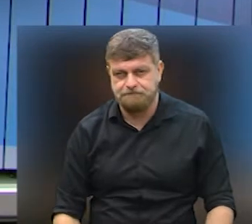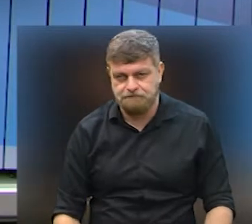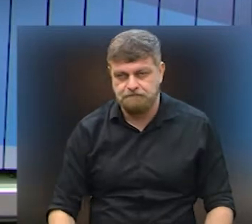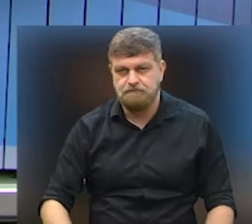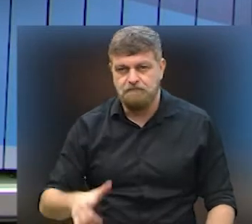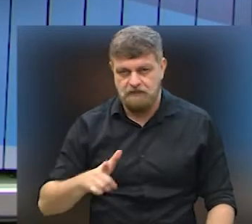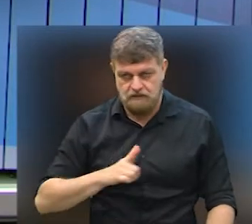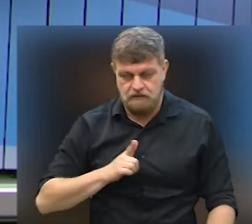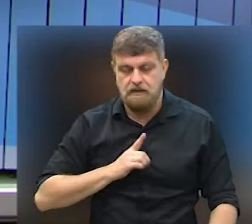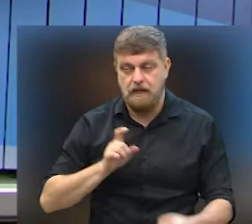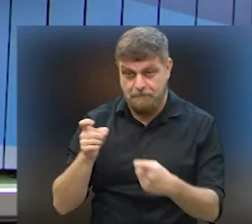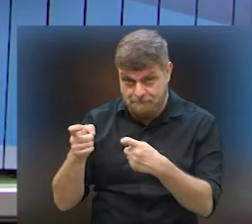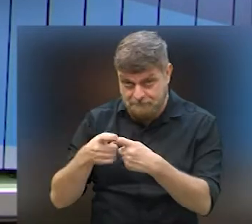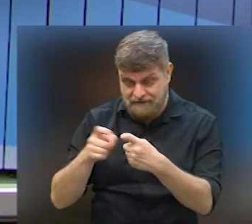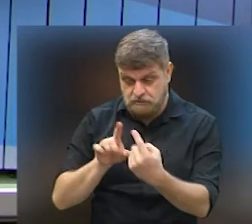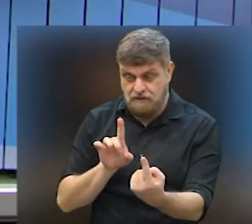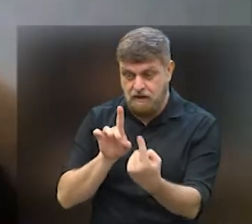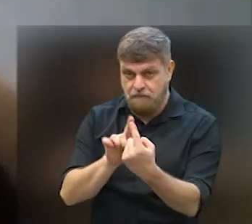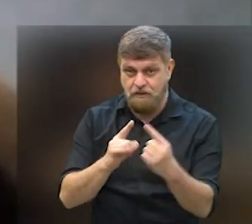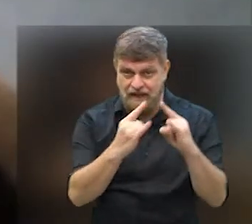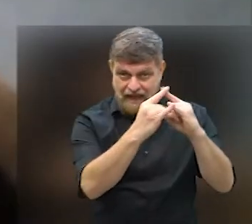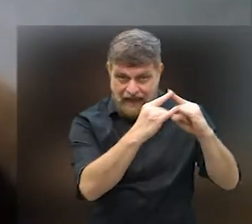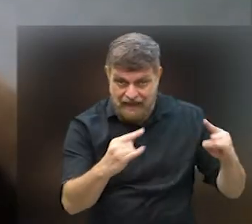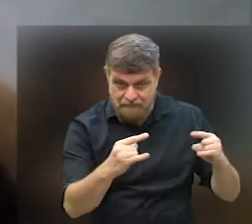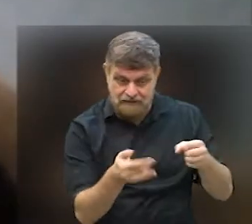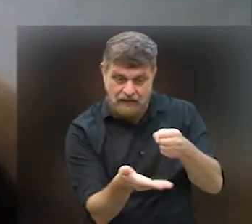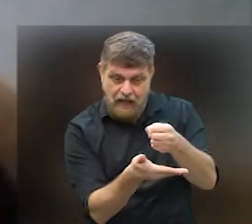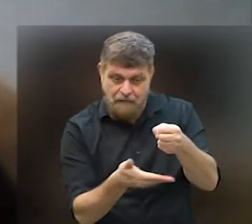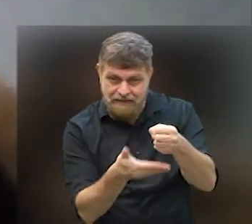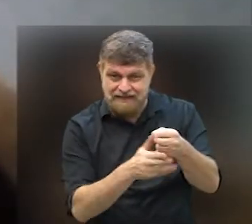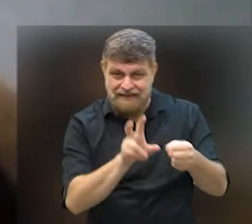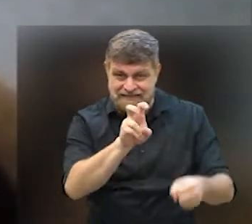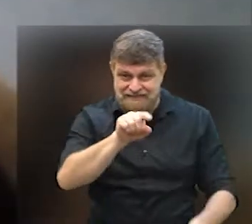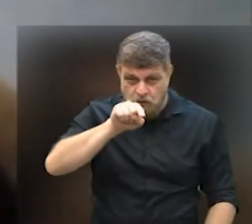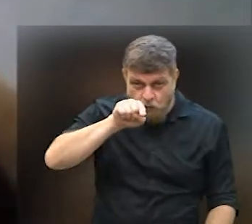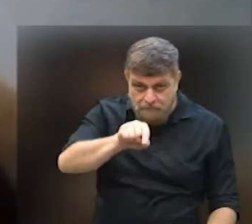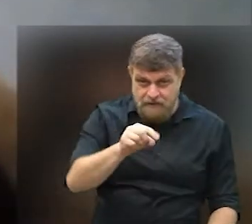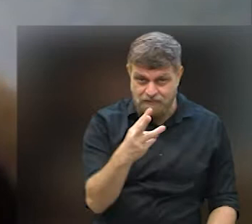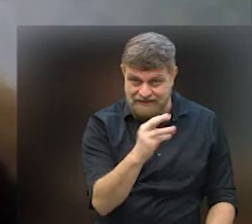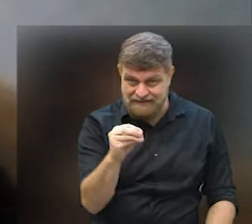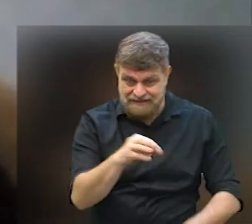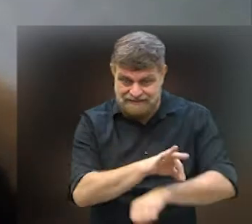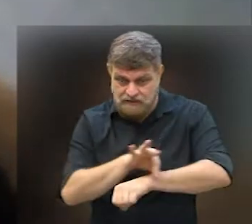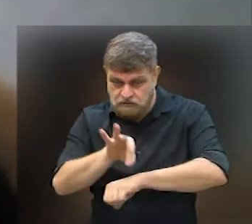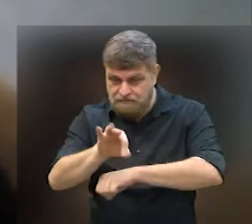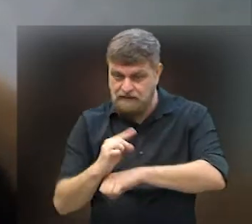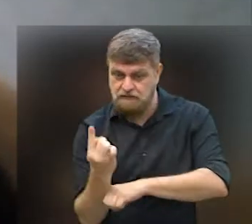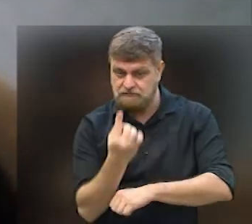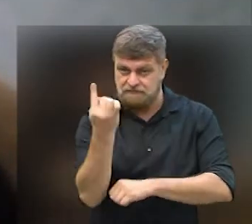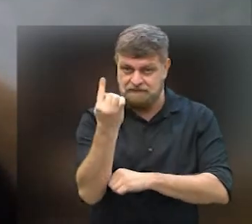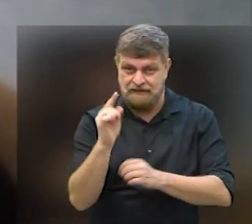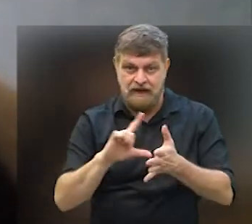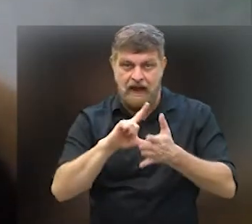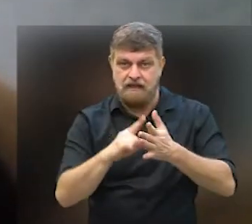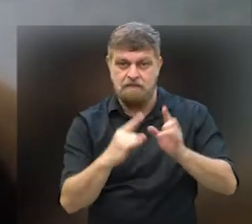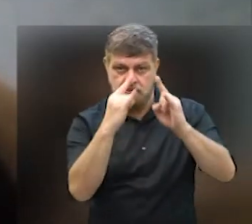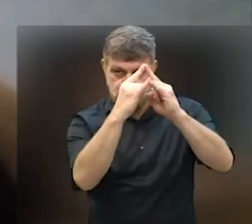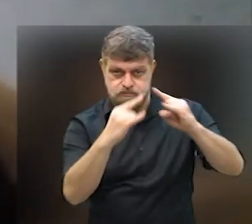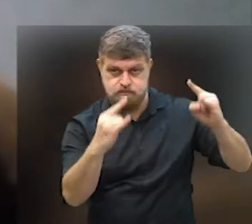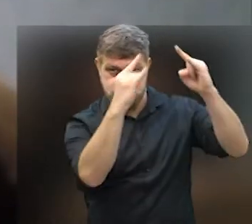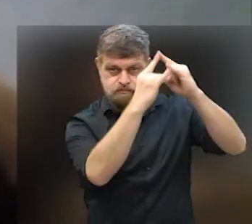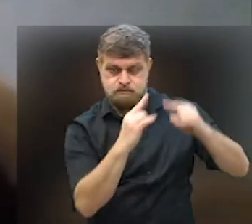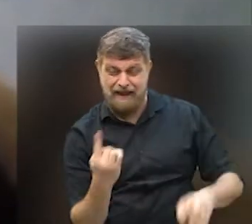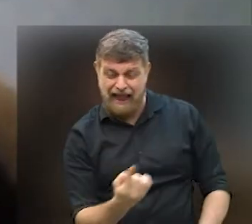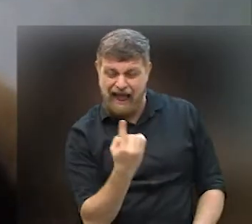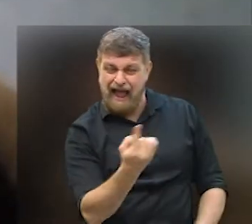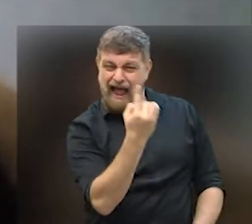A gente tem acesso a médico no acampamento base, 5.300 metros de altitude. Tá. Nos campos altos, que, enfim, vai